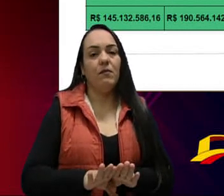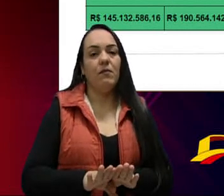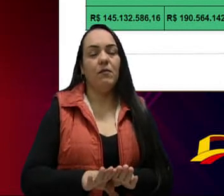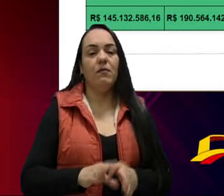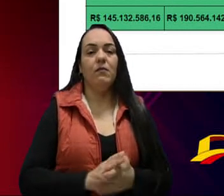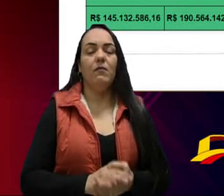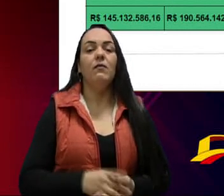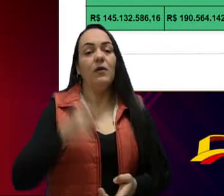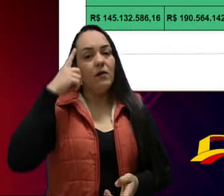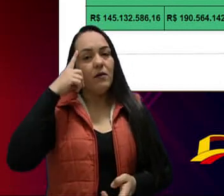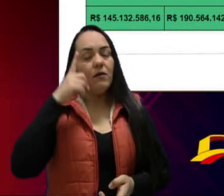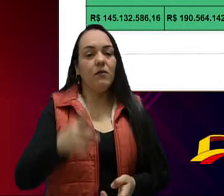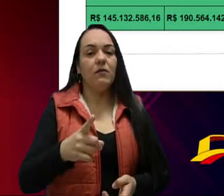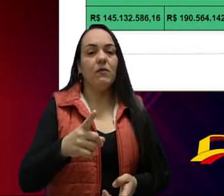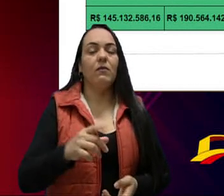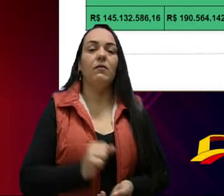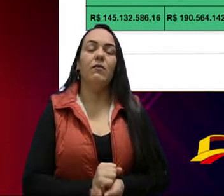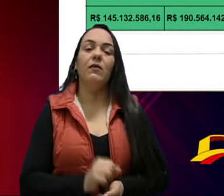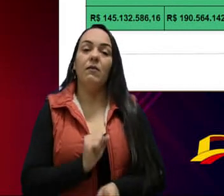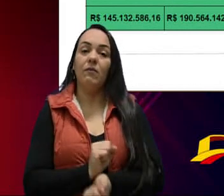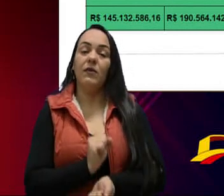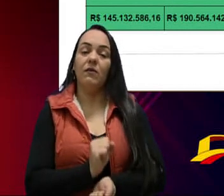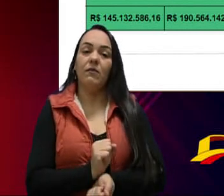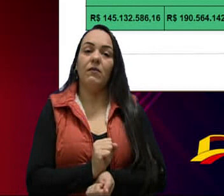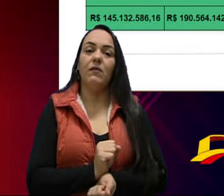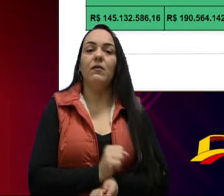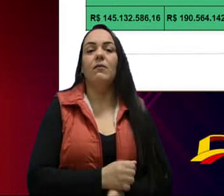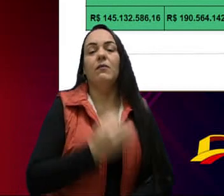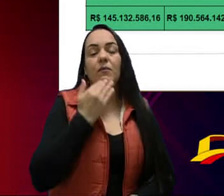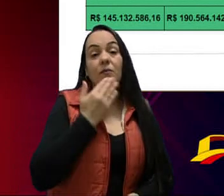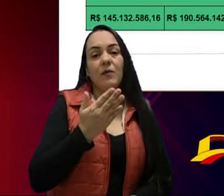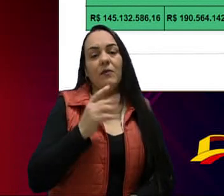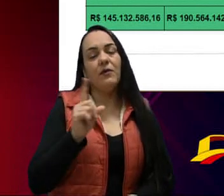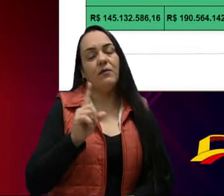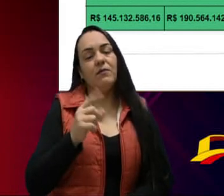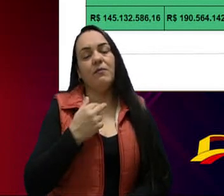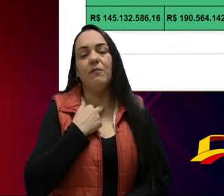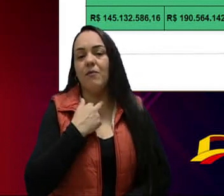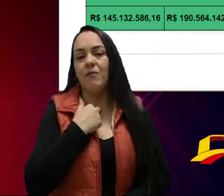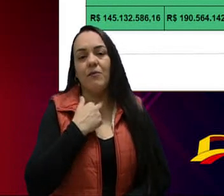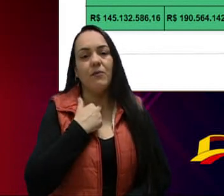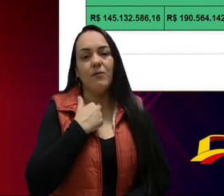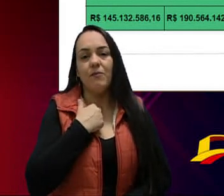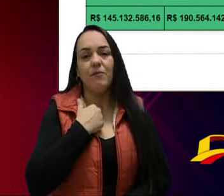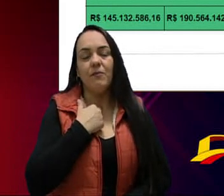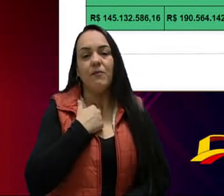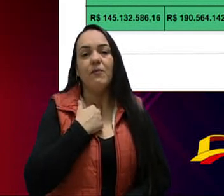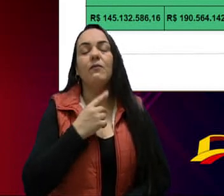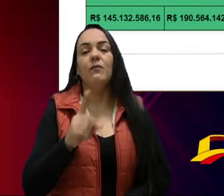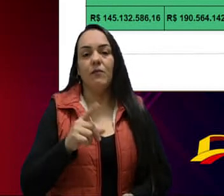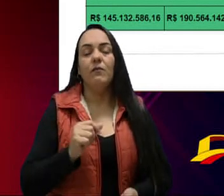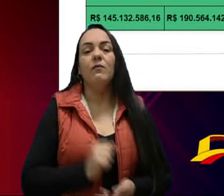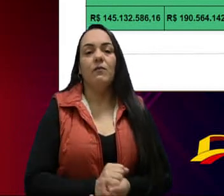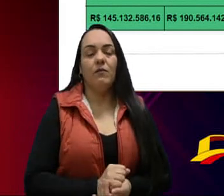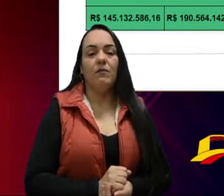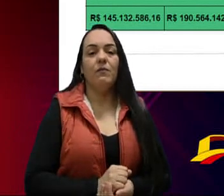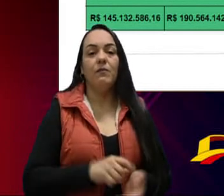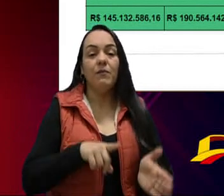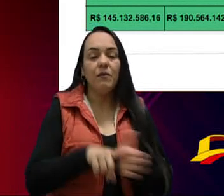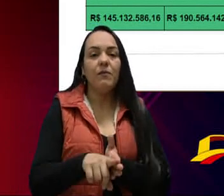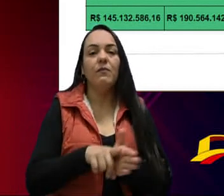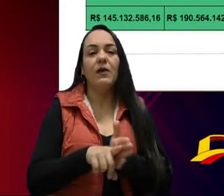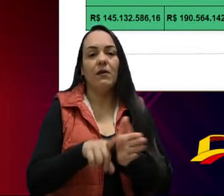autoritarismo na minha parte quando eu sou eu que enterrou propósito de romper quando a vereadora que pega não pode até para não ser autoritário livro a vereadora pergunte